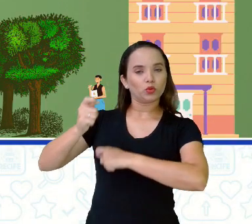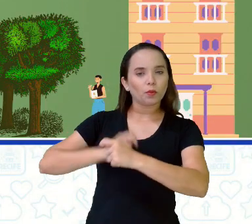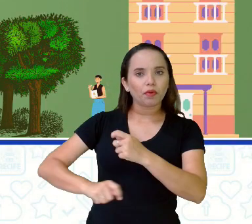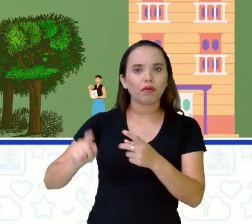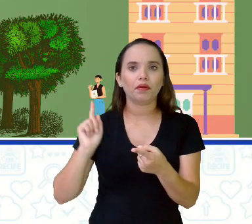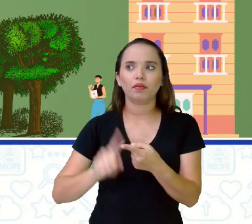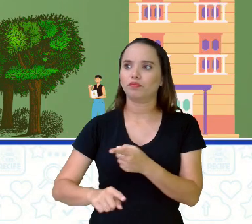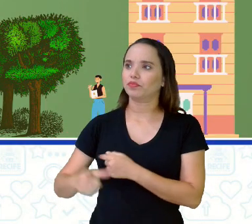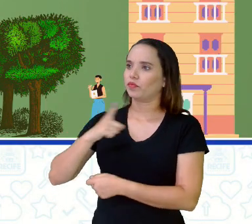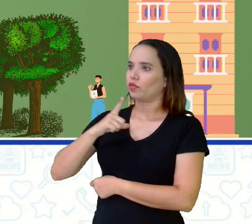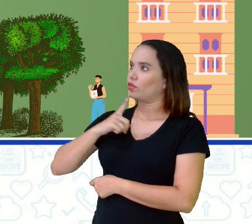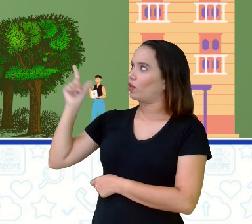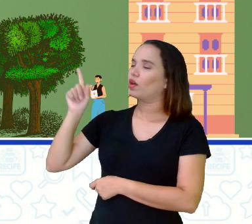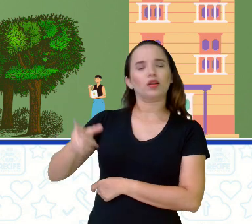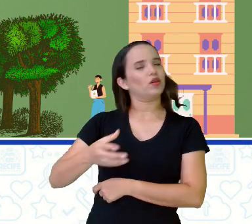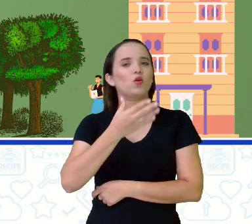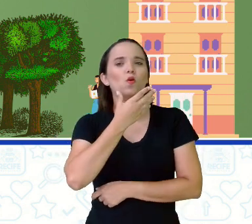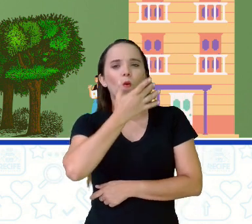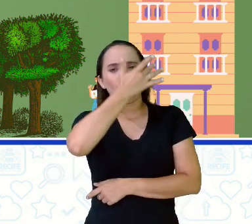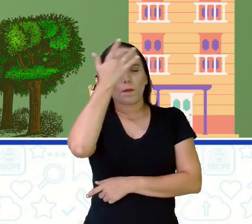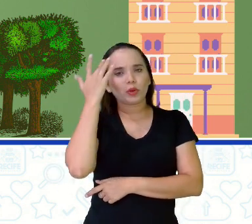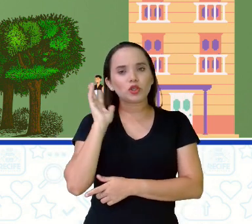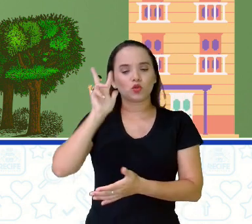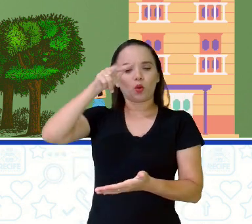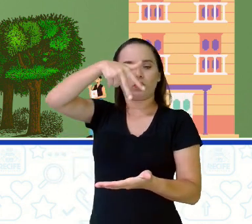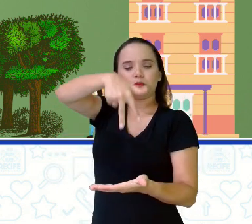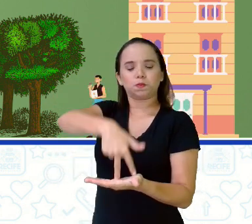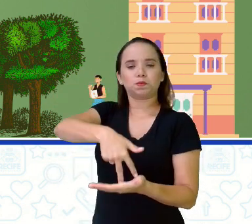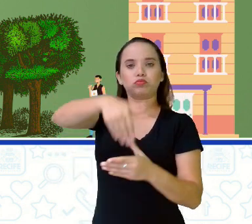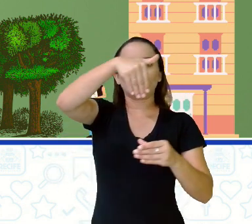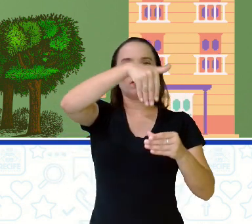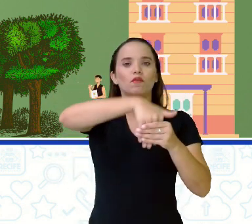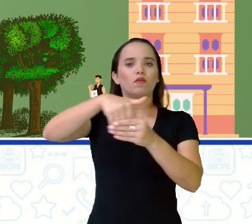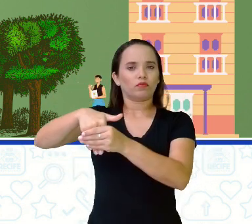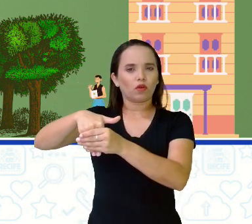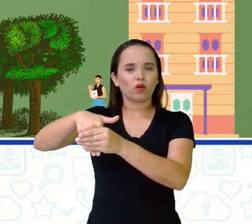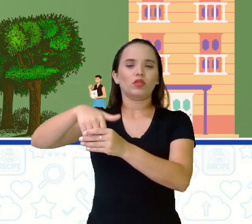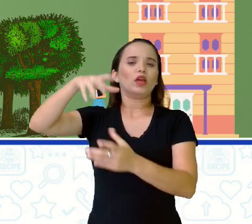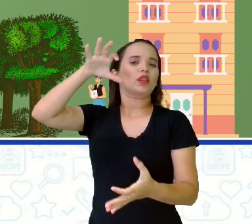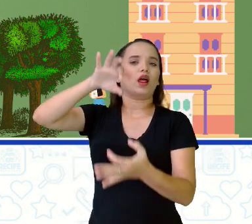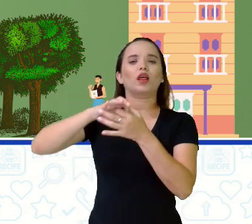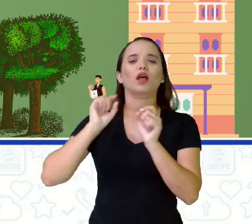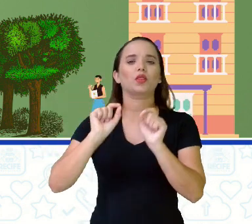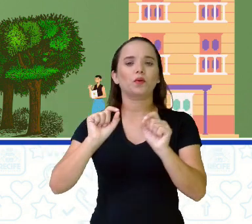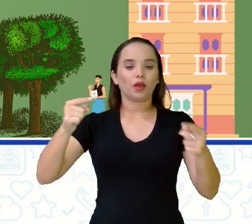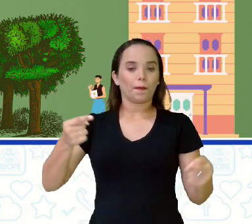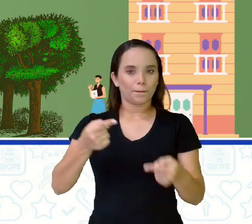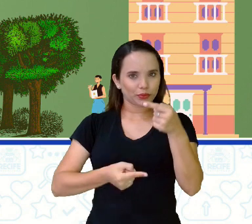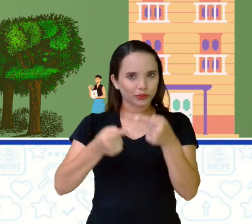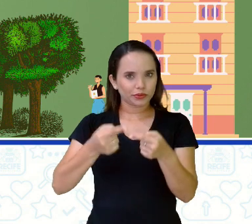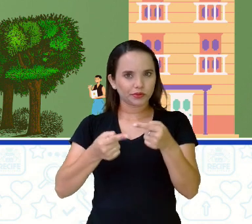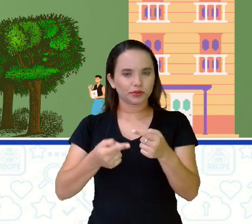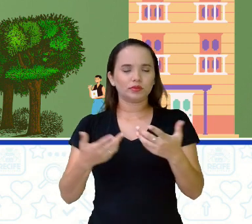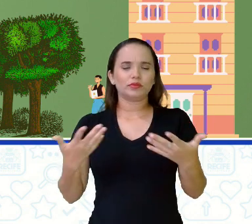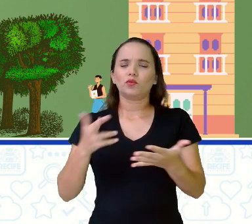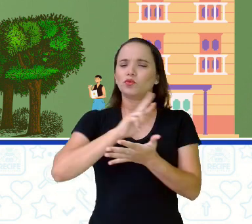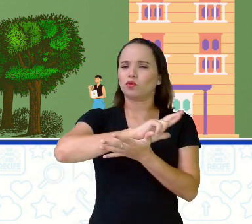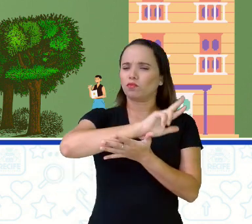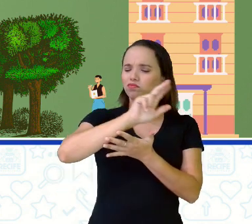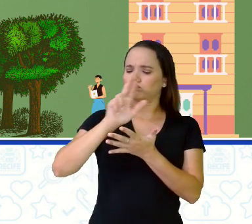numa tribuna, né, que está escrito vote, né, ou seja, fazendo referência à política. Então, esses elementos que